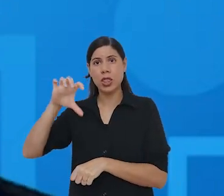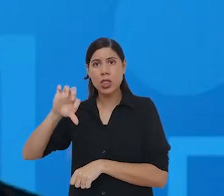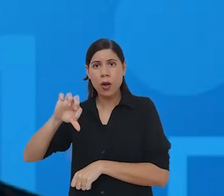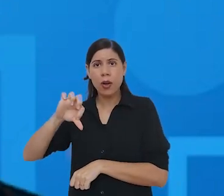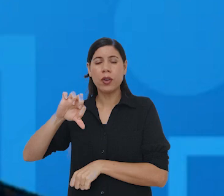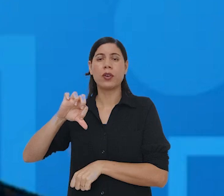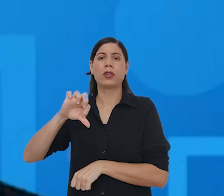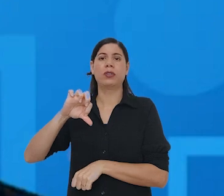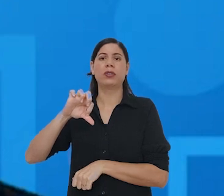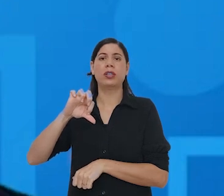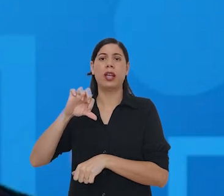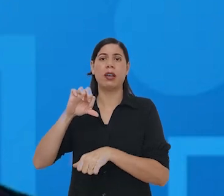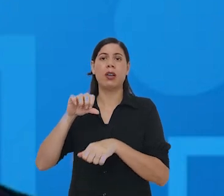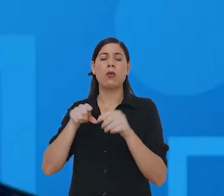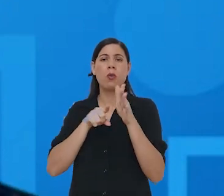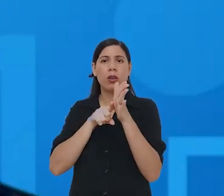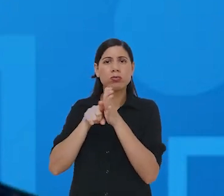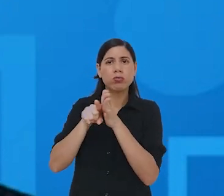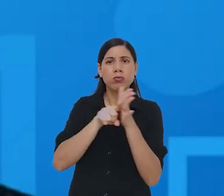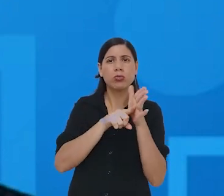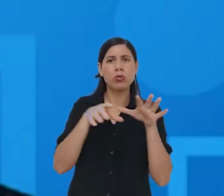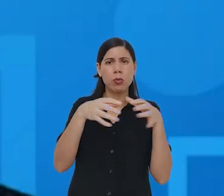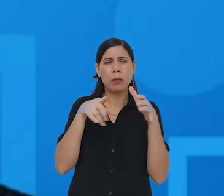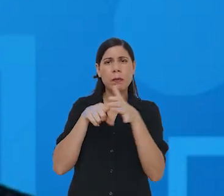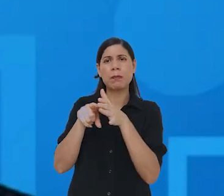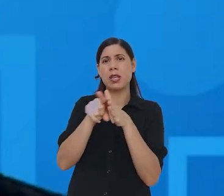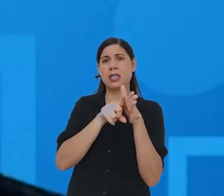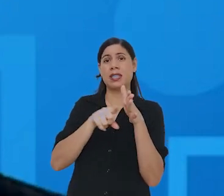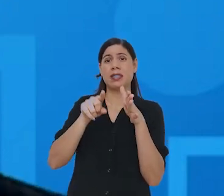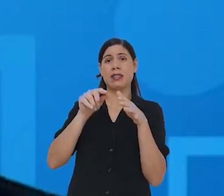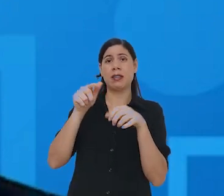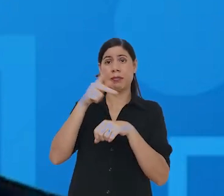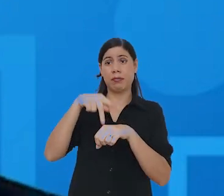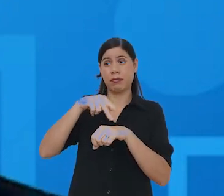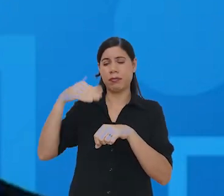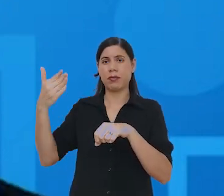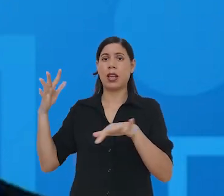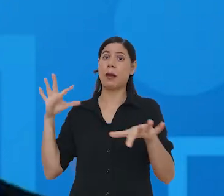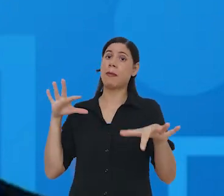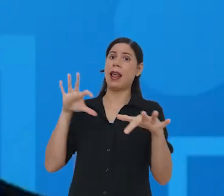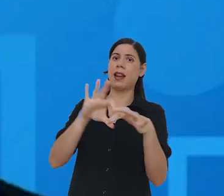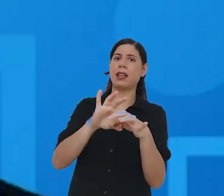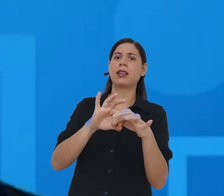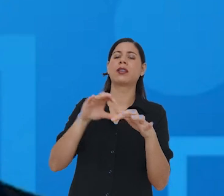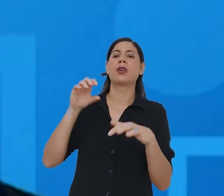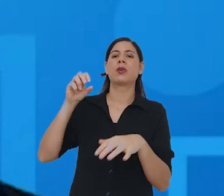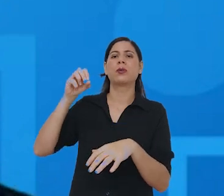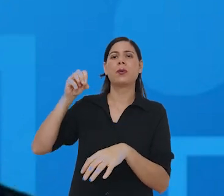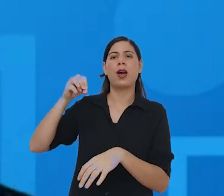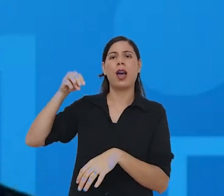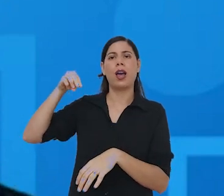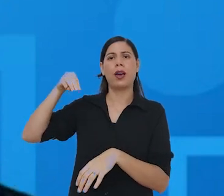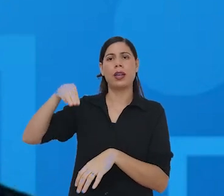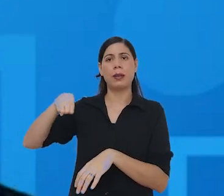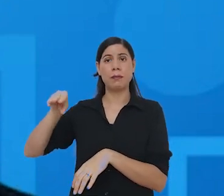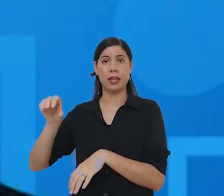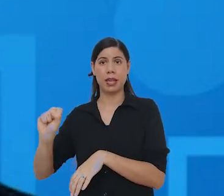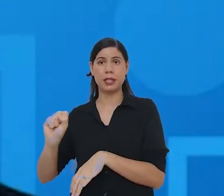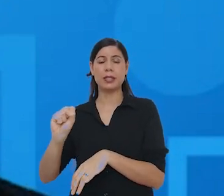Agência Internacional de Pesquisa sobre Câncer, vinculada à Organização Mundial da